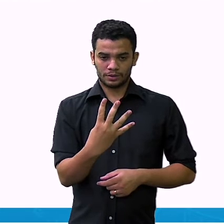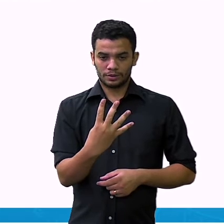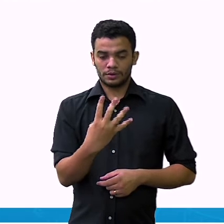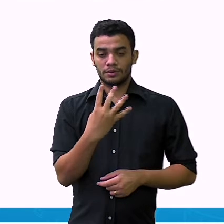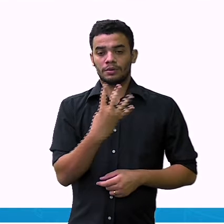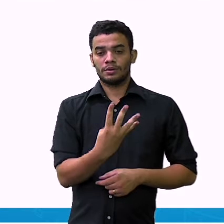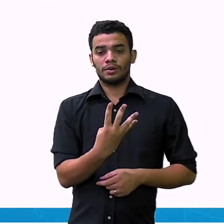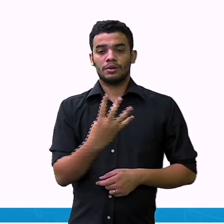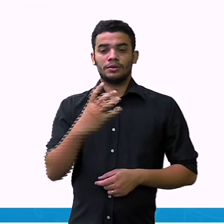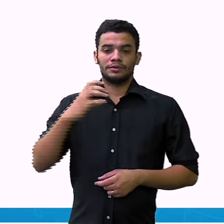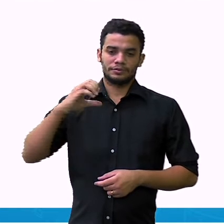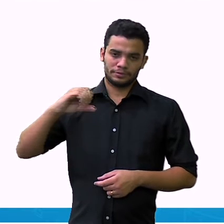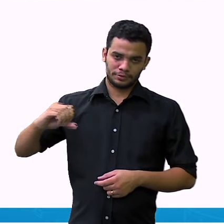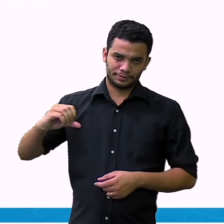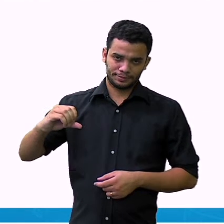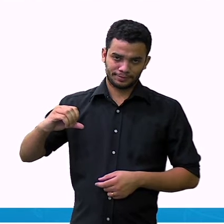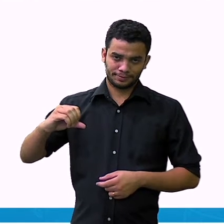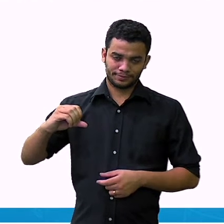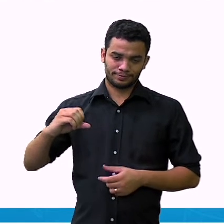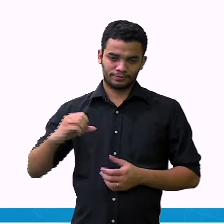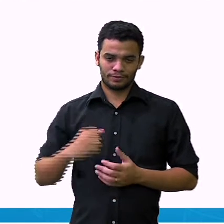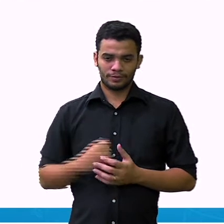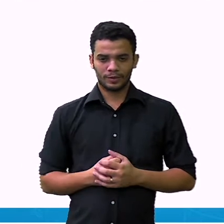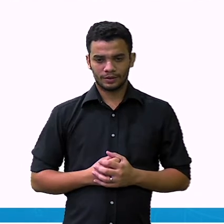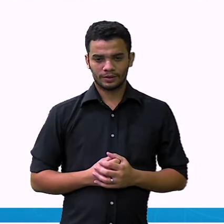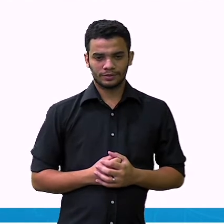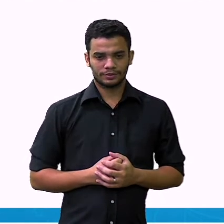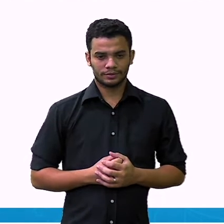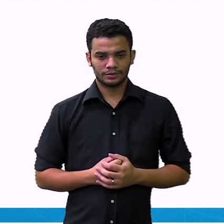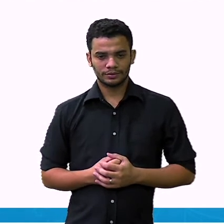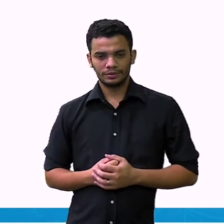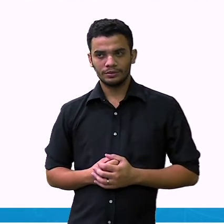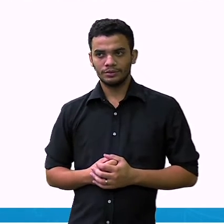a 4. A pergunta foi: